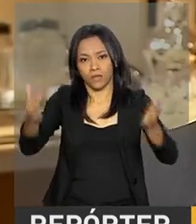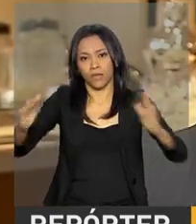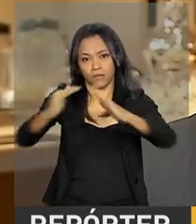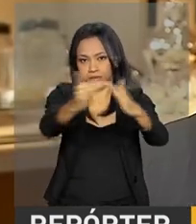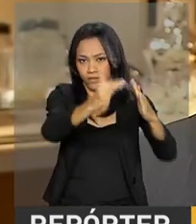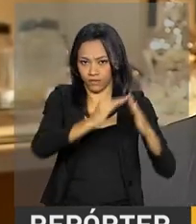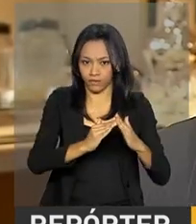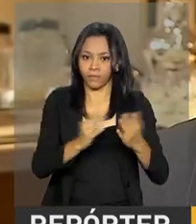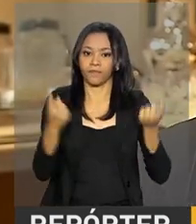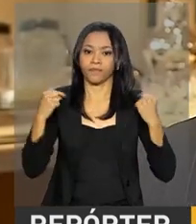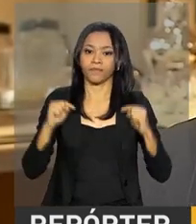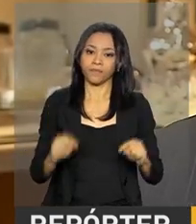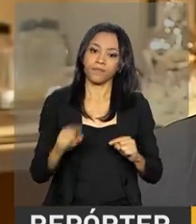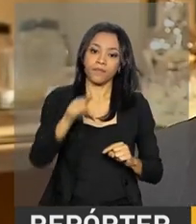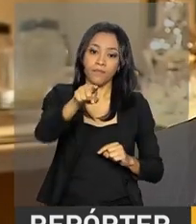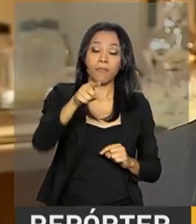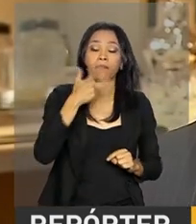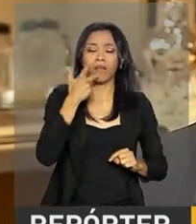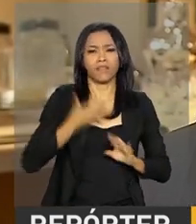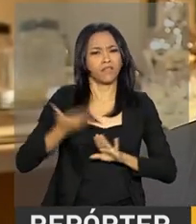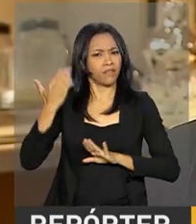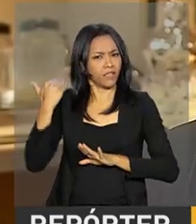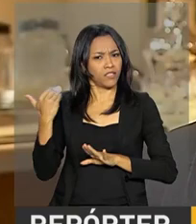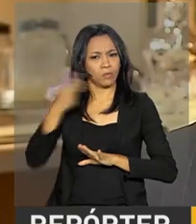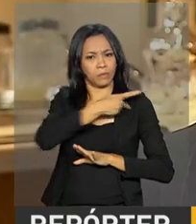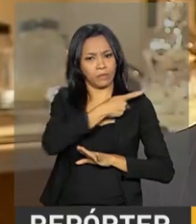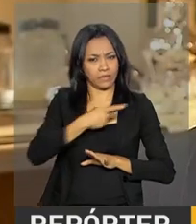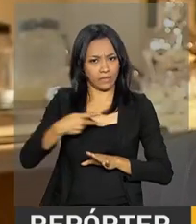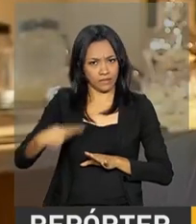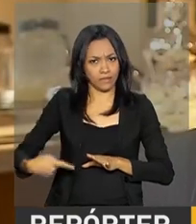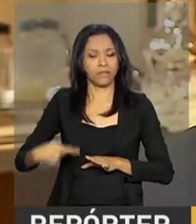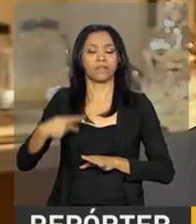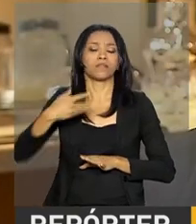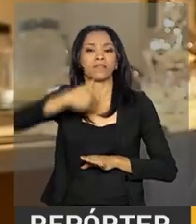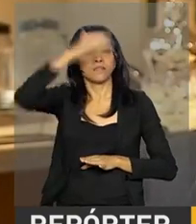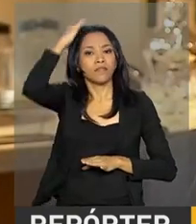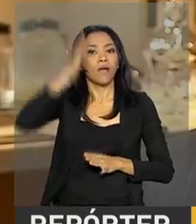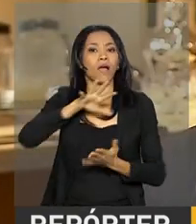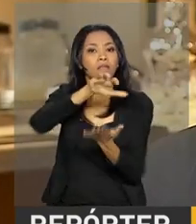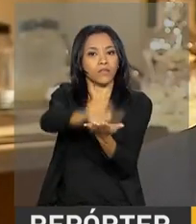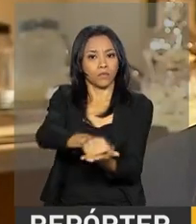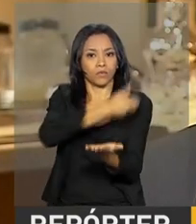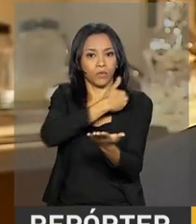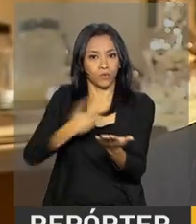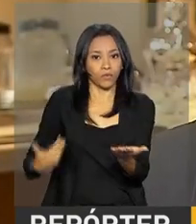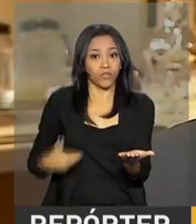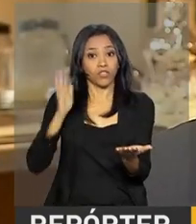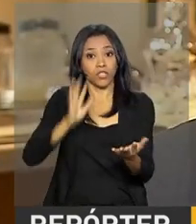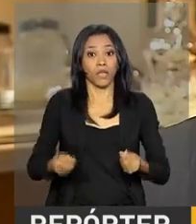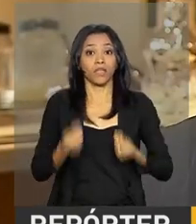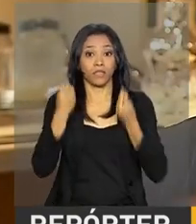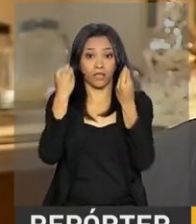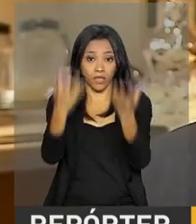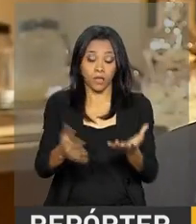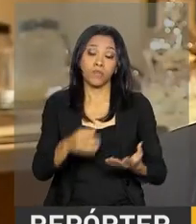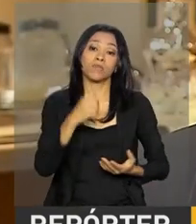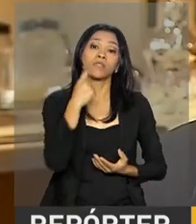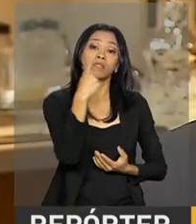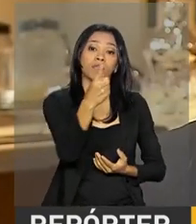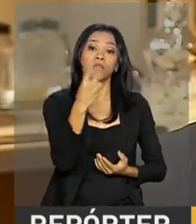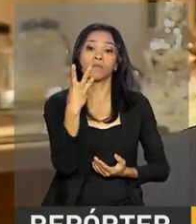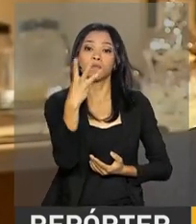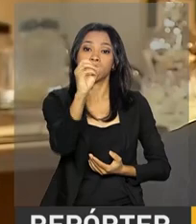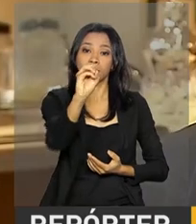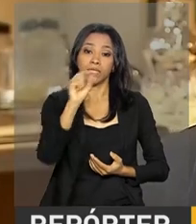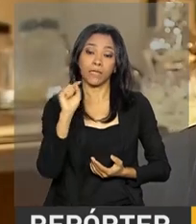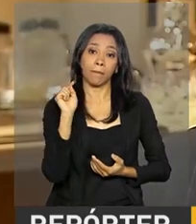presidente Temer assumiu o governo, nós já entregamos à população brasileira 130 mil